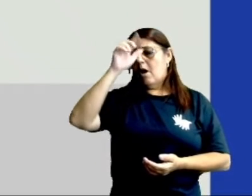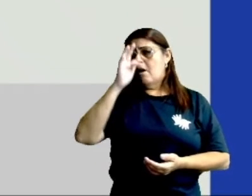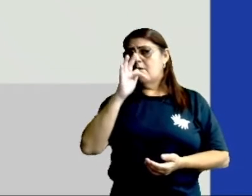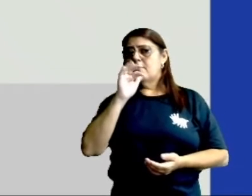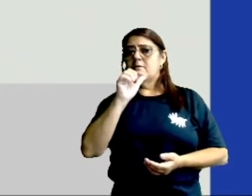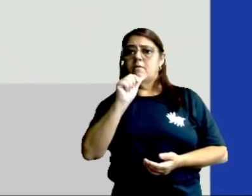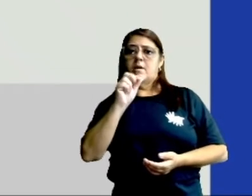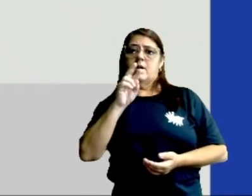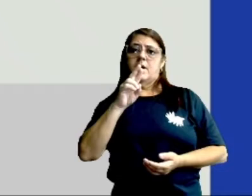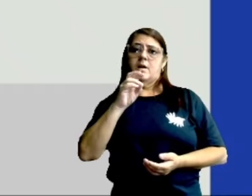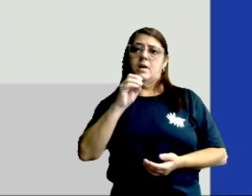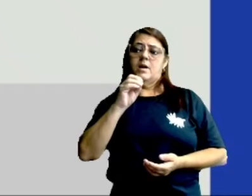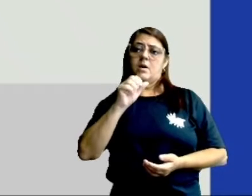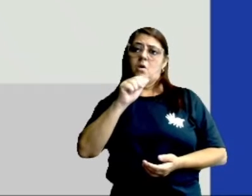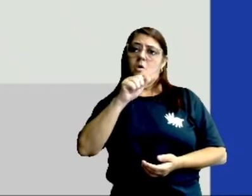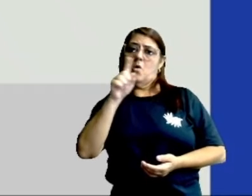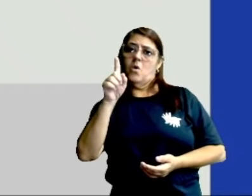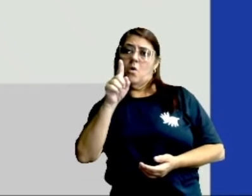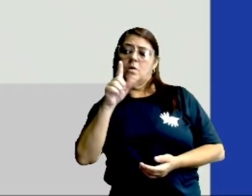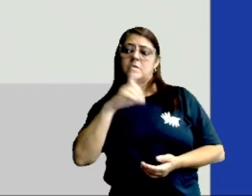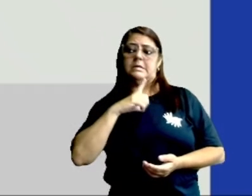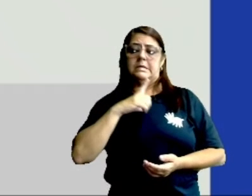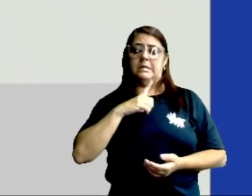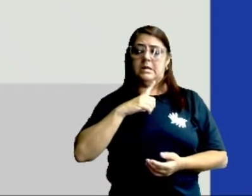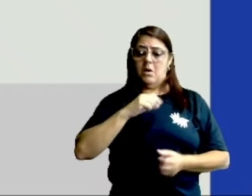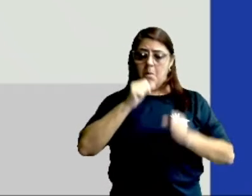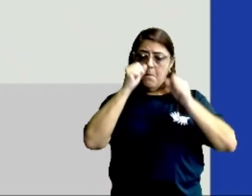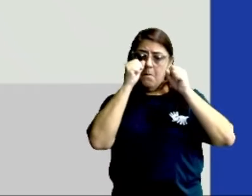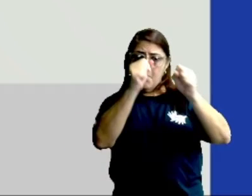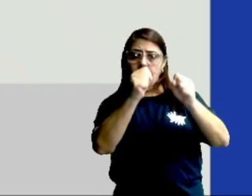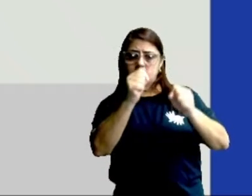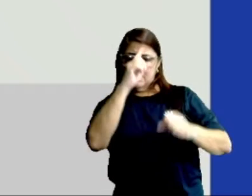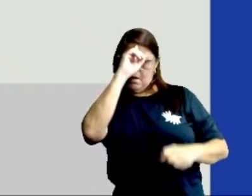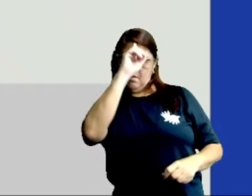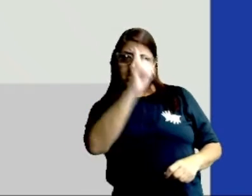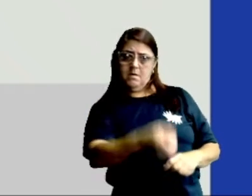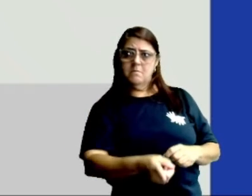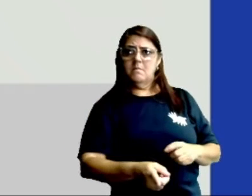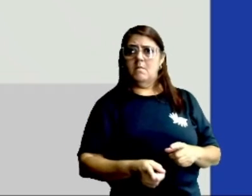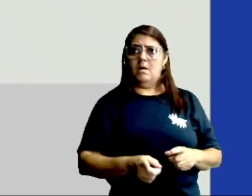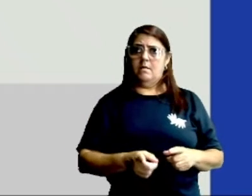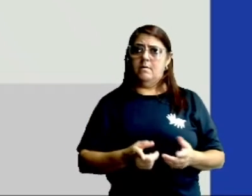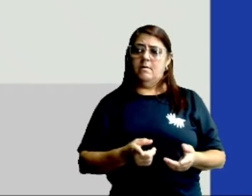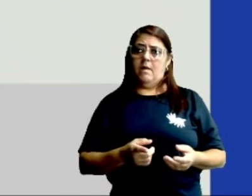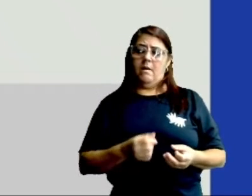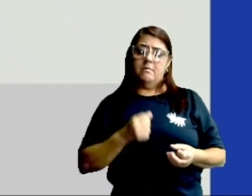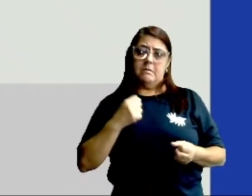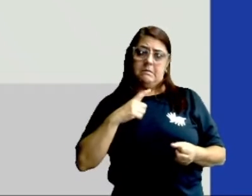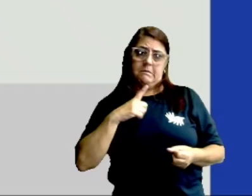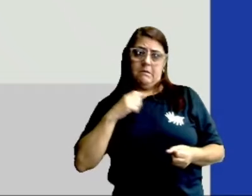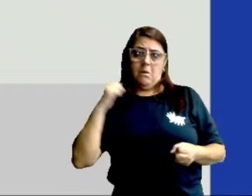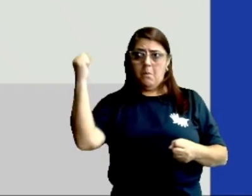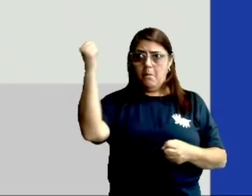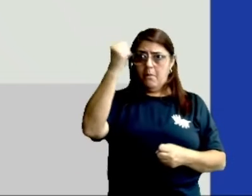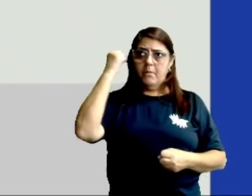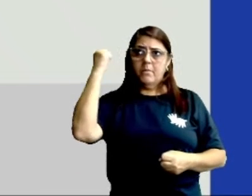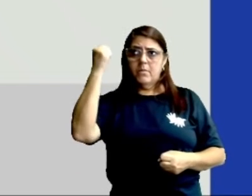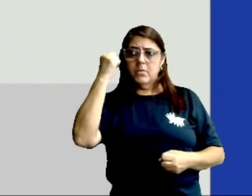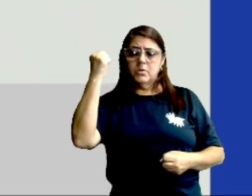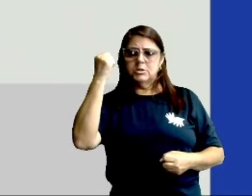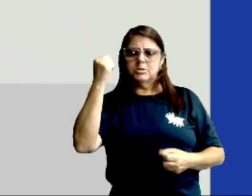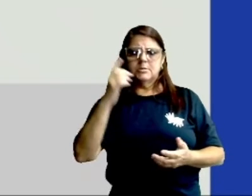Autoridade Divina Aquele que tava falando para vocês né ele tem um poder teocrático Então por ele tem uma Autoridade Divina